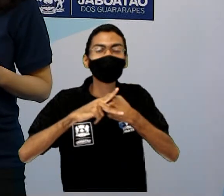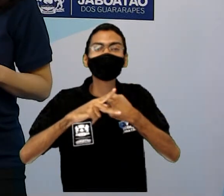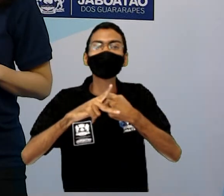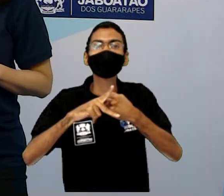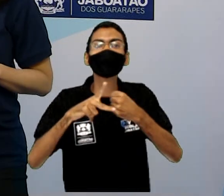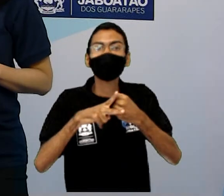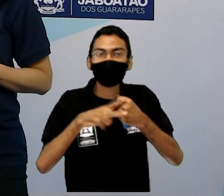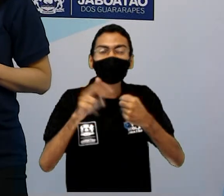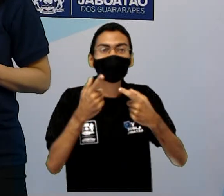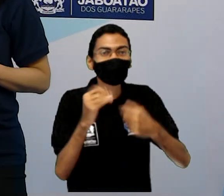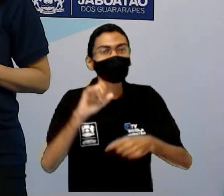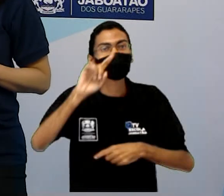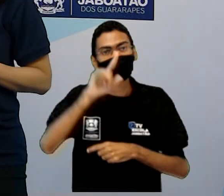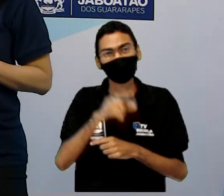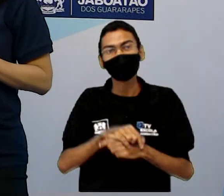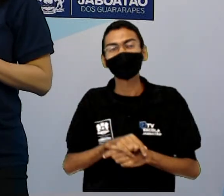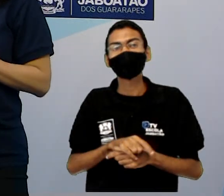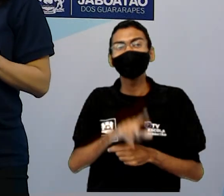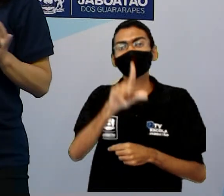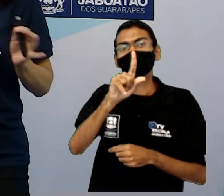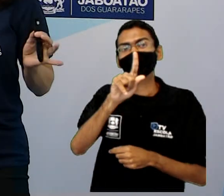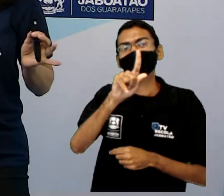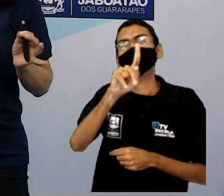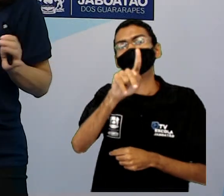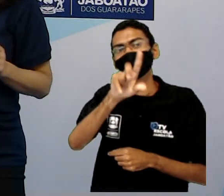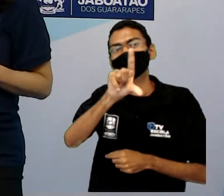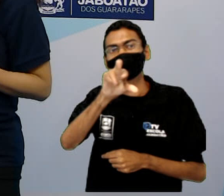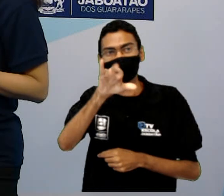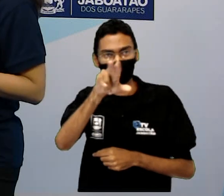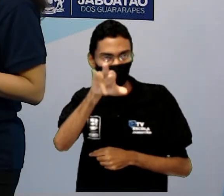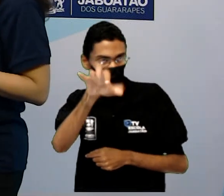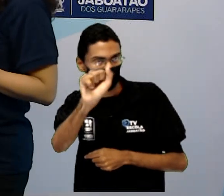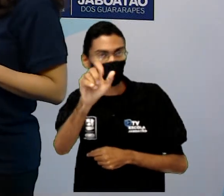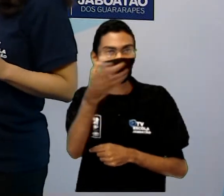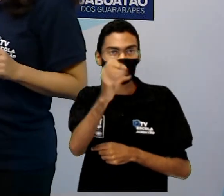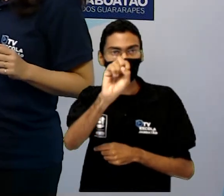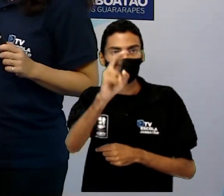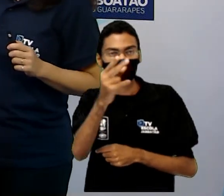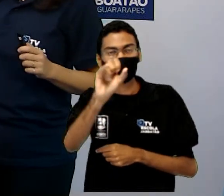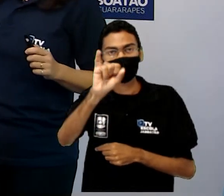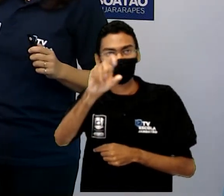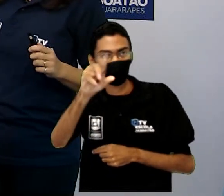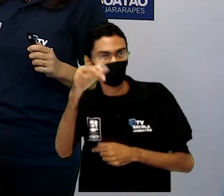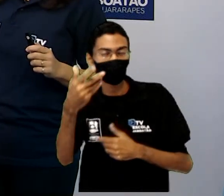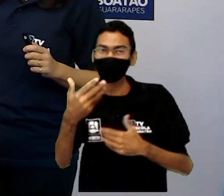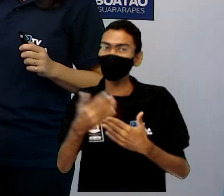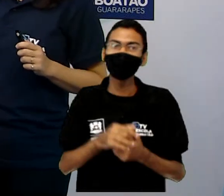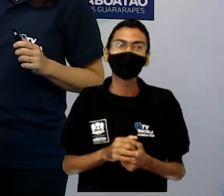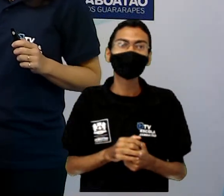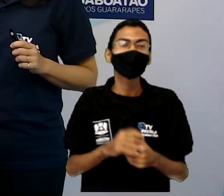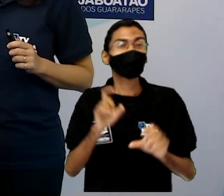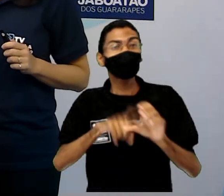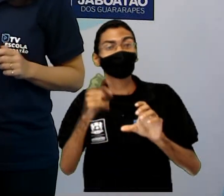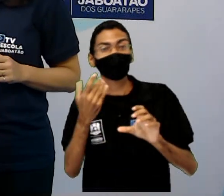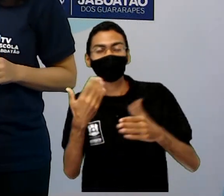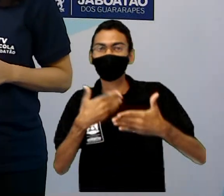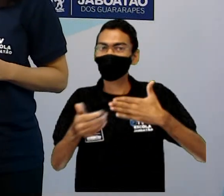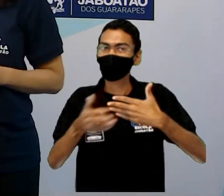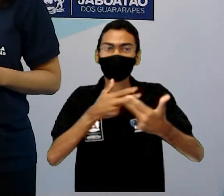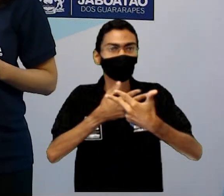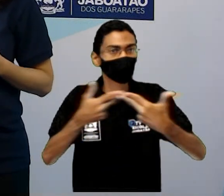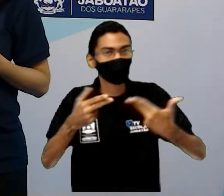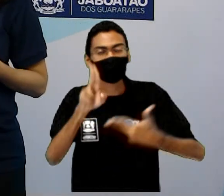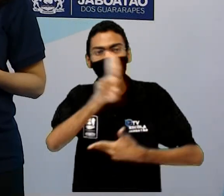no singular ou no plural. Mas, independente de qualquer coisa, todas as vezes que a gente estiver usando